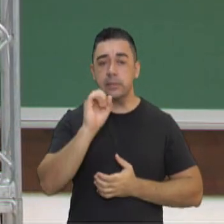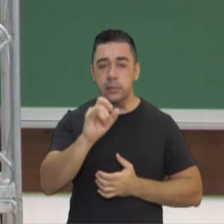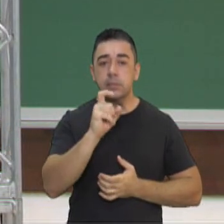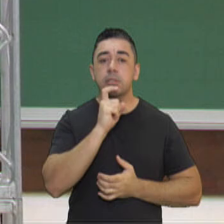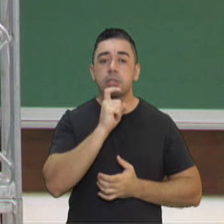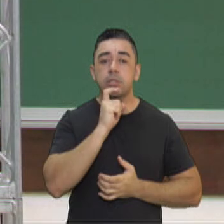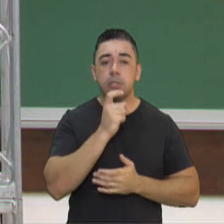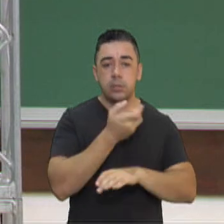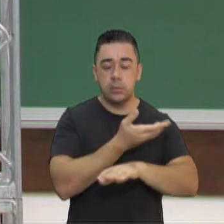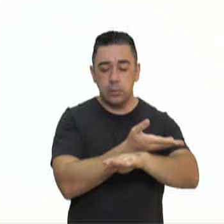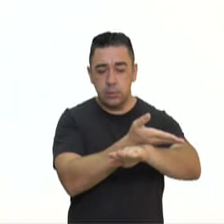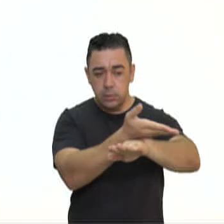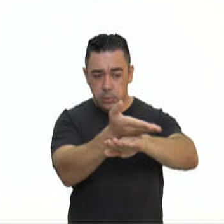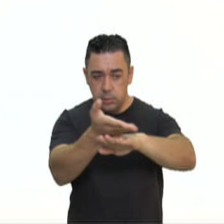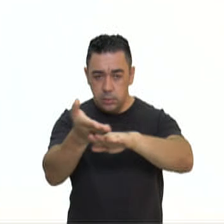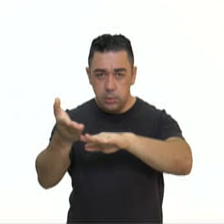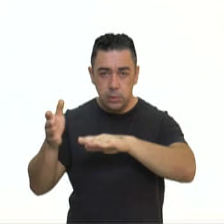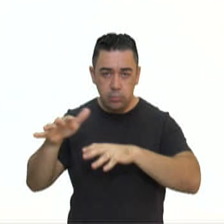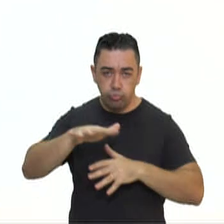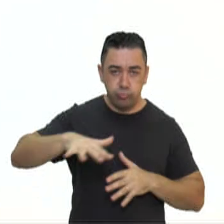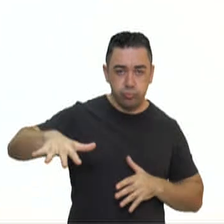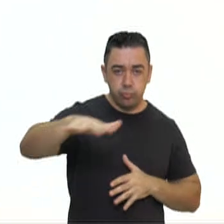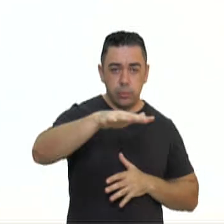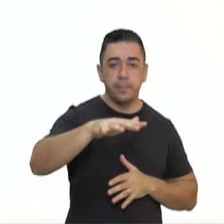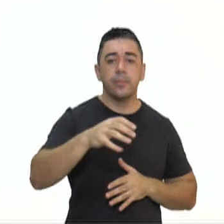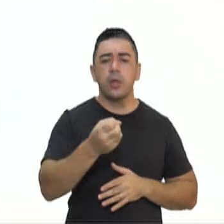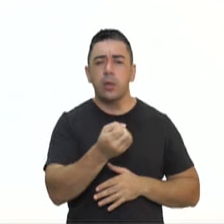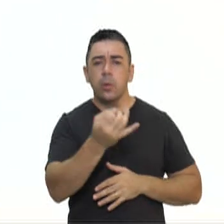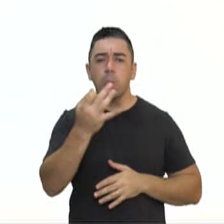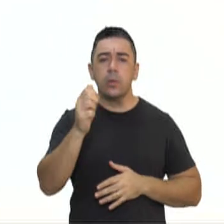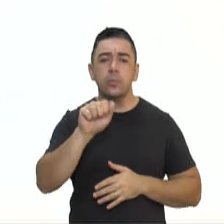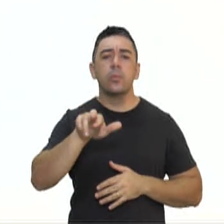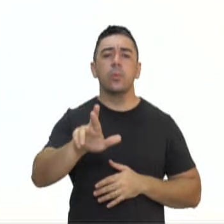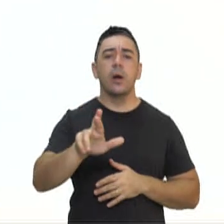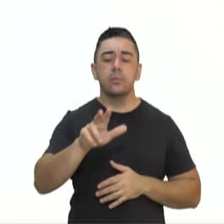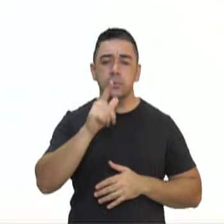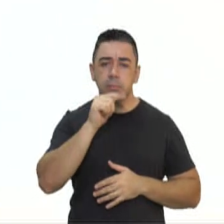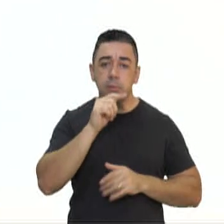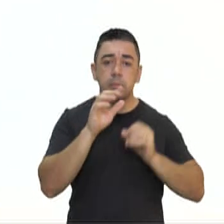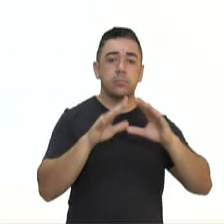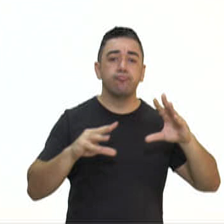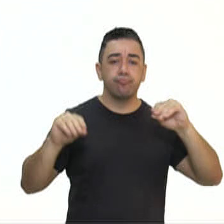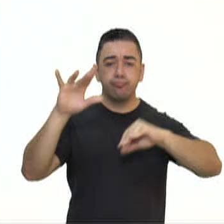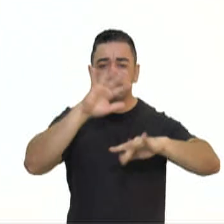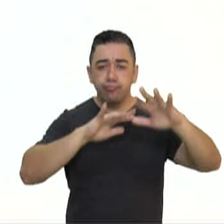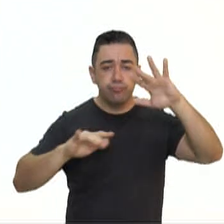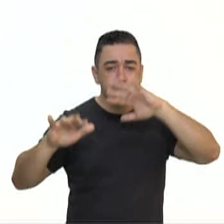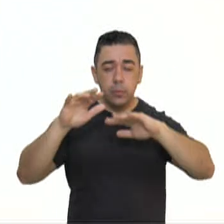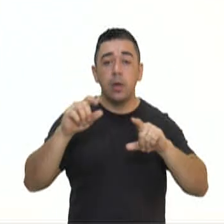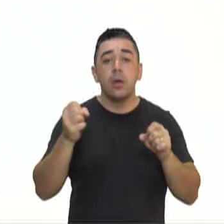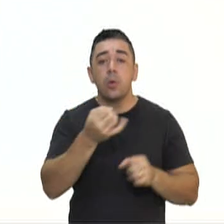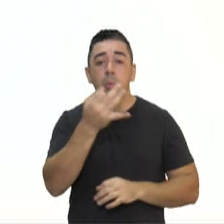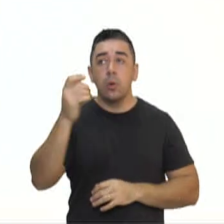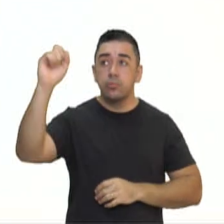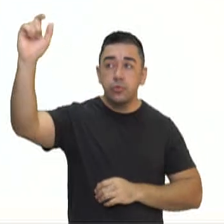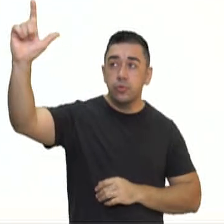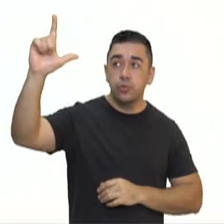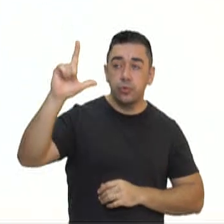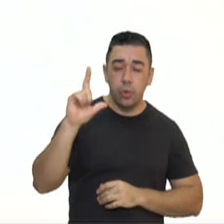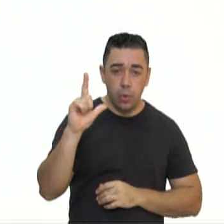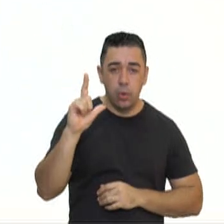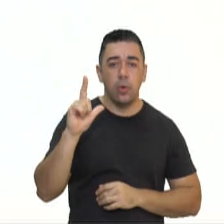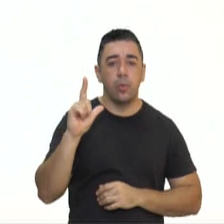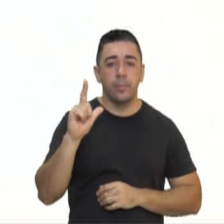geadas, a umidade do ar, a insolação, quantidade de radiação solar,